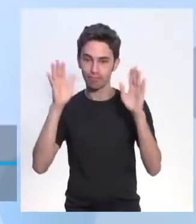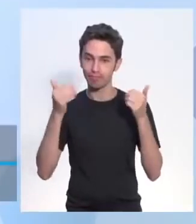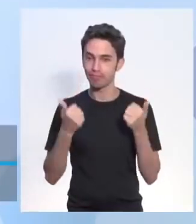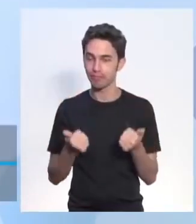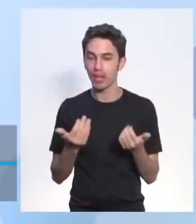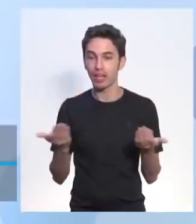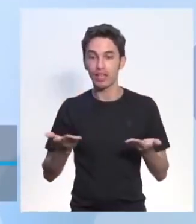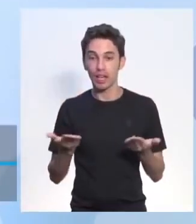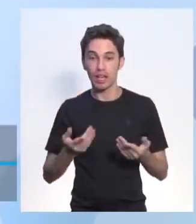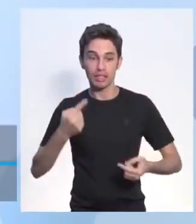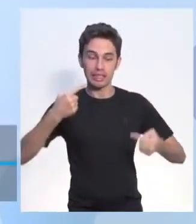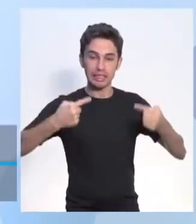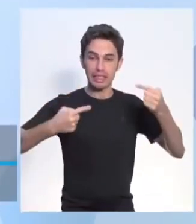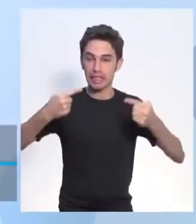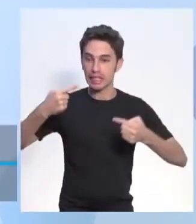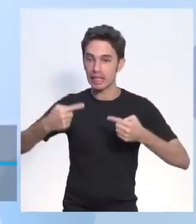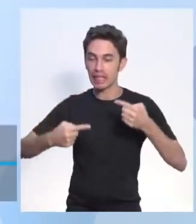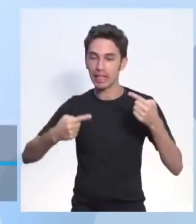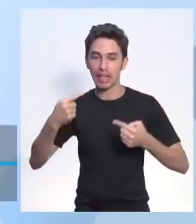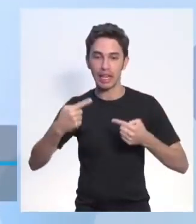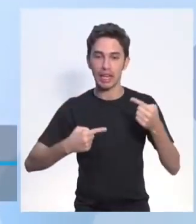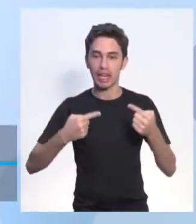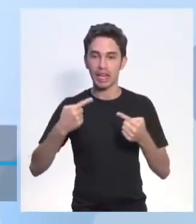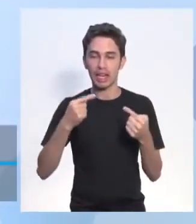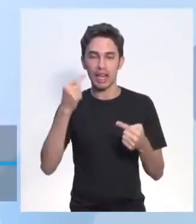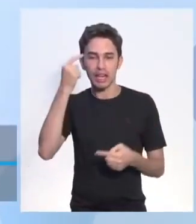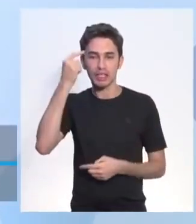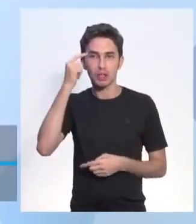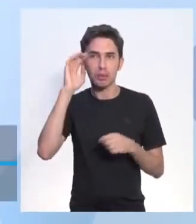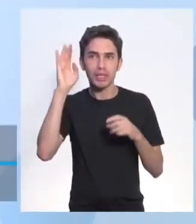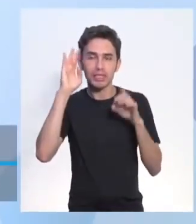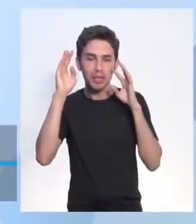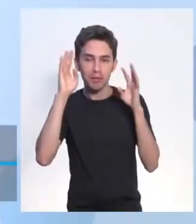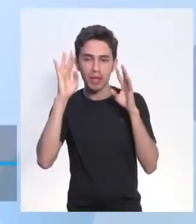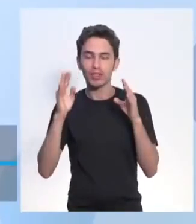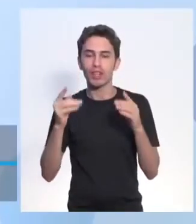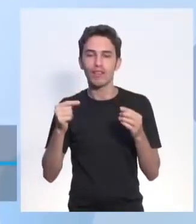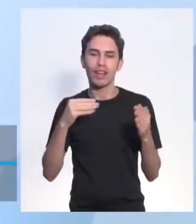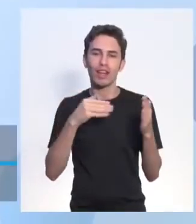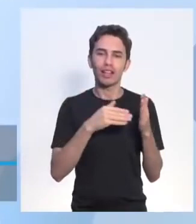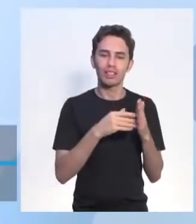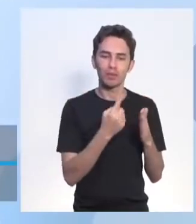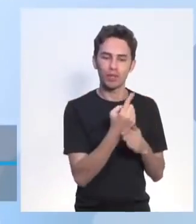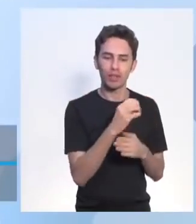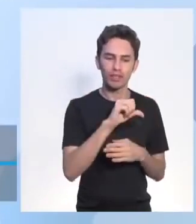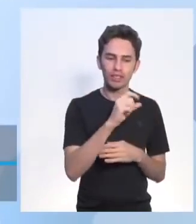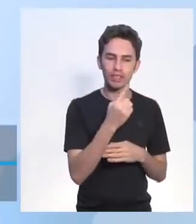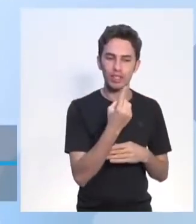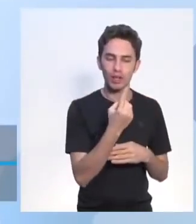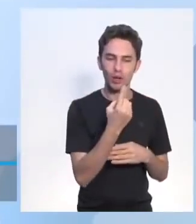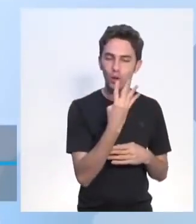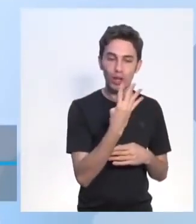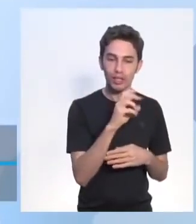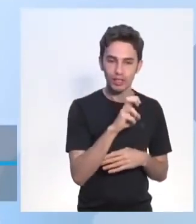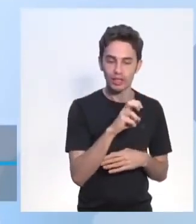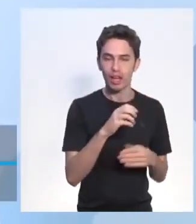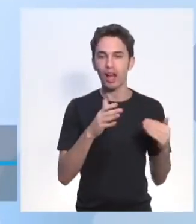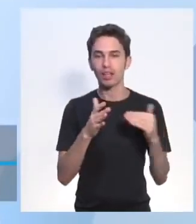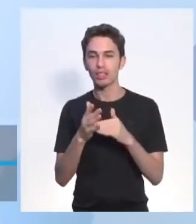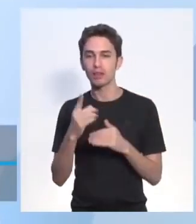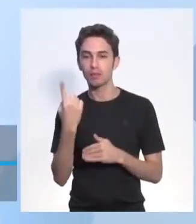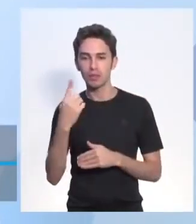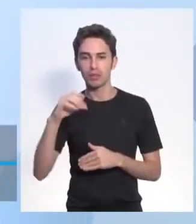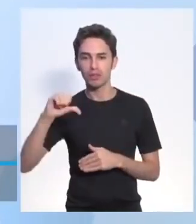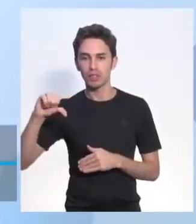polarização ideológica, ela vai ficar aí de 1945 a 1991, é Guerra